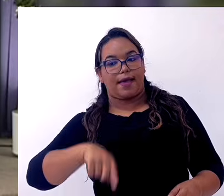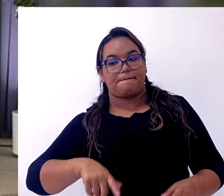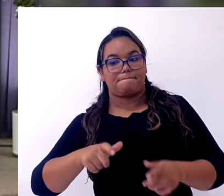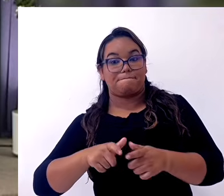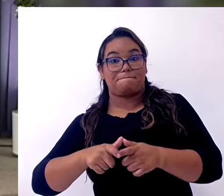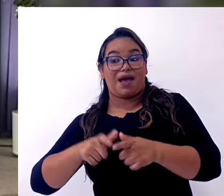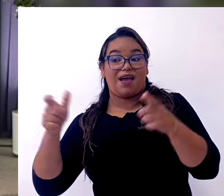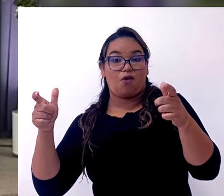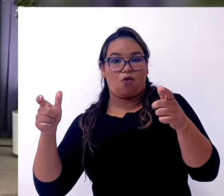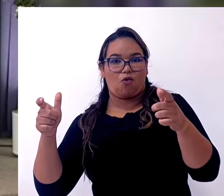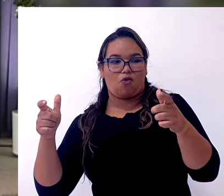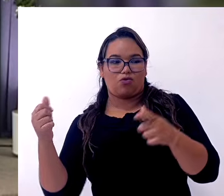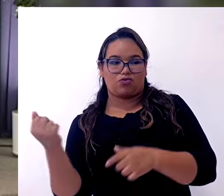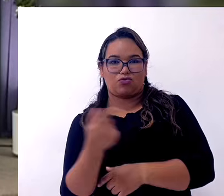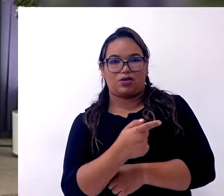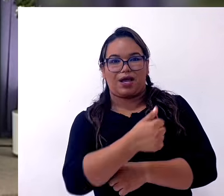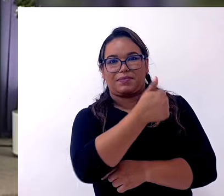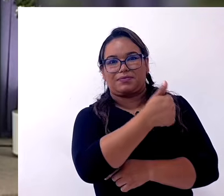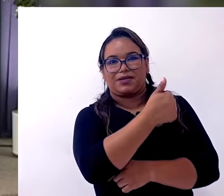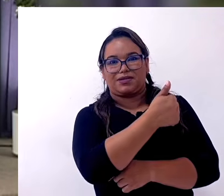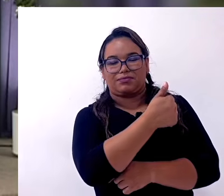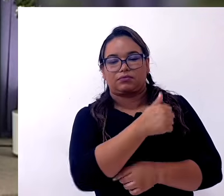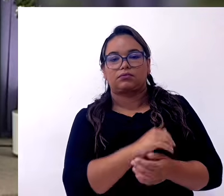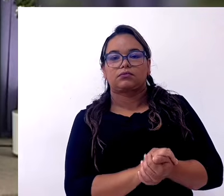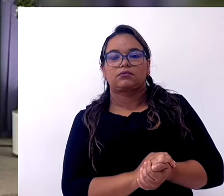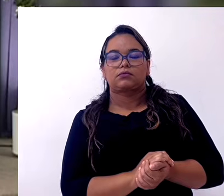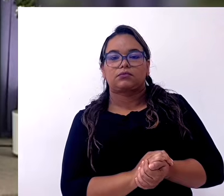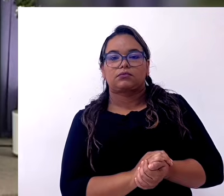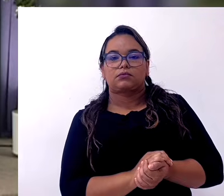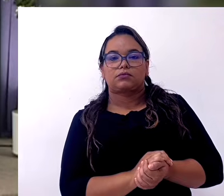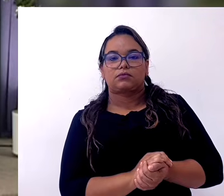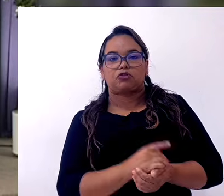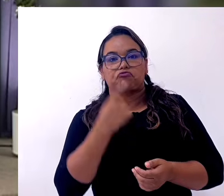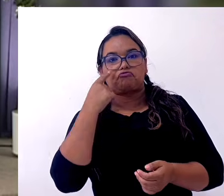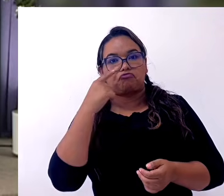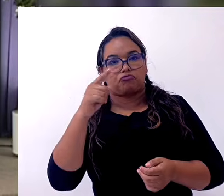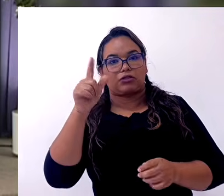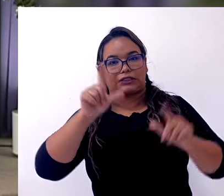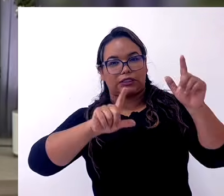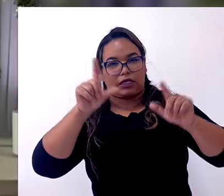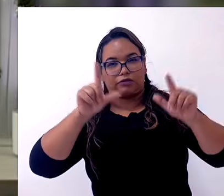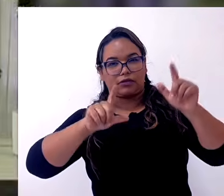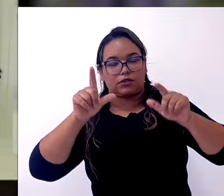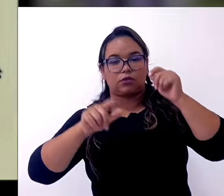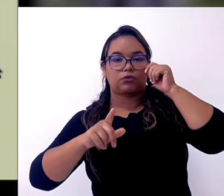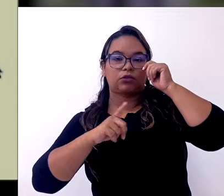da possibilidade de examinar o que de fato havia acontecido naquele evento particular.